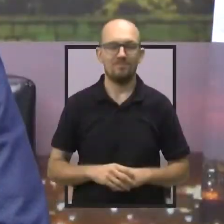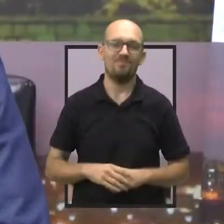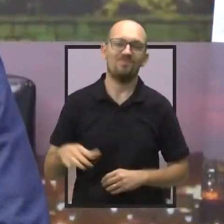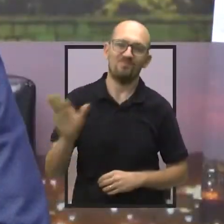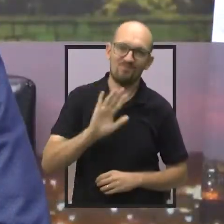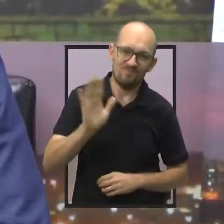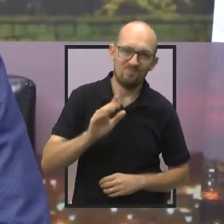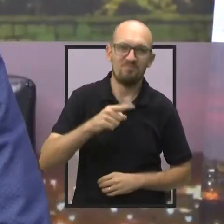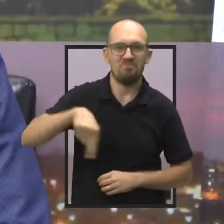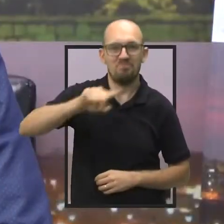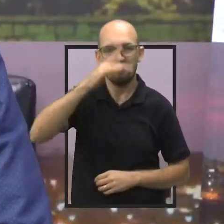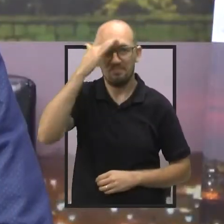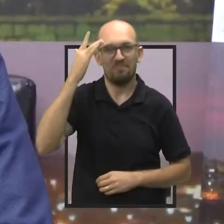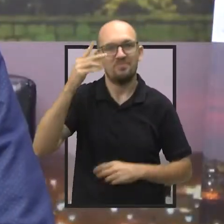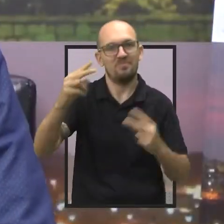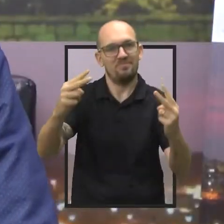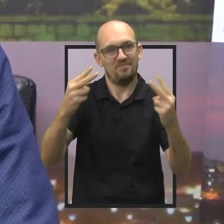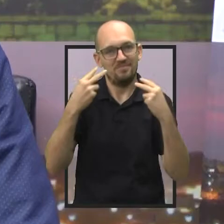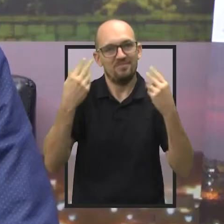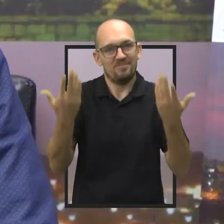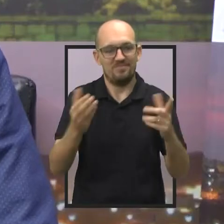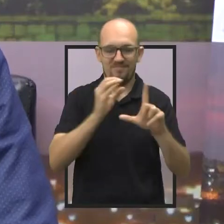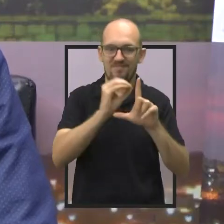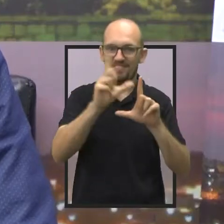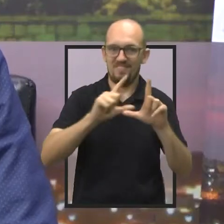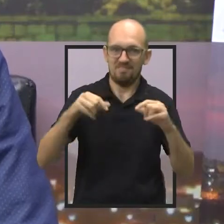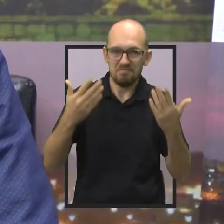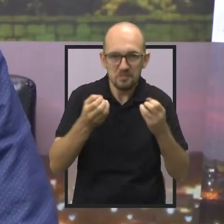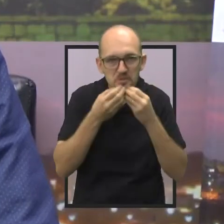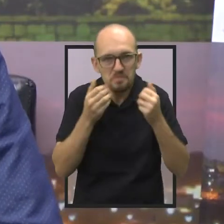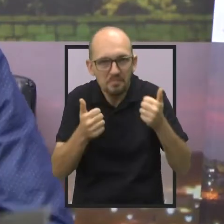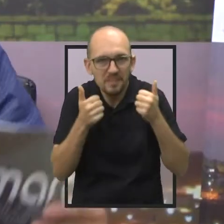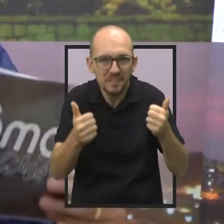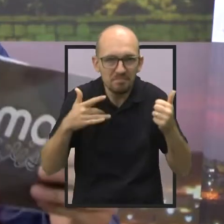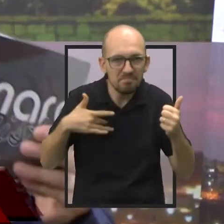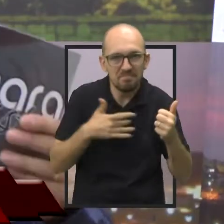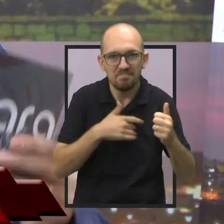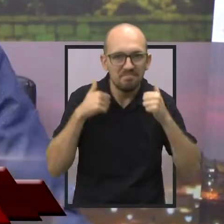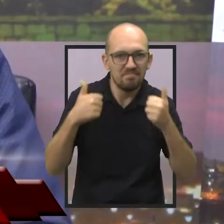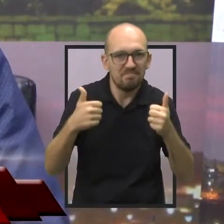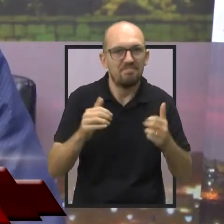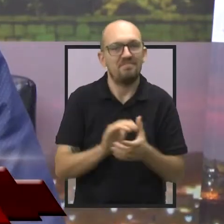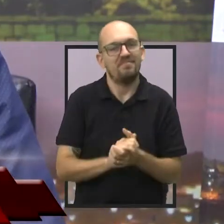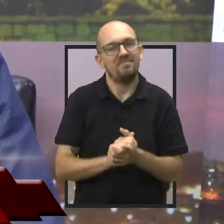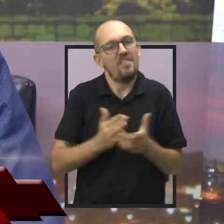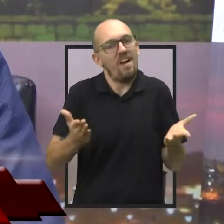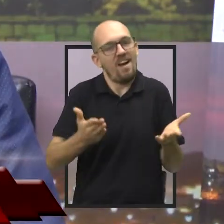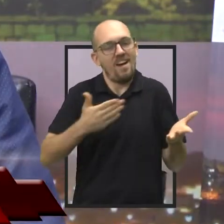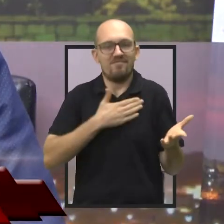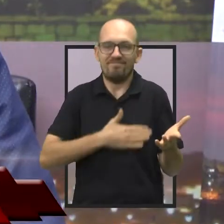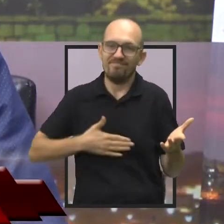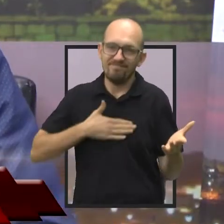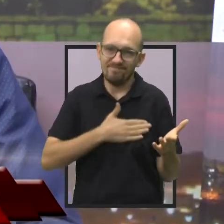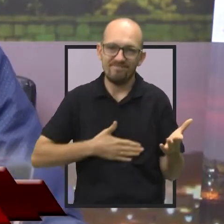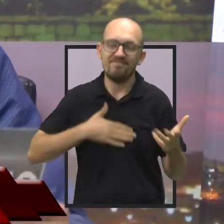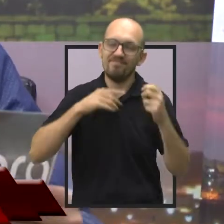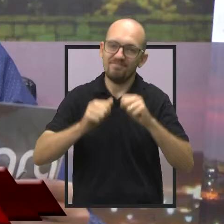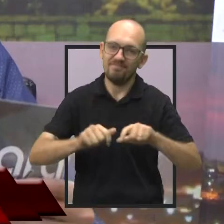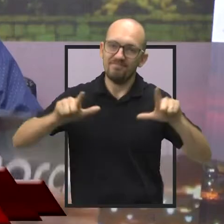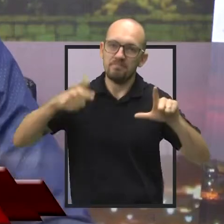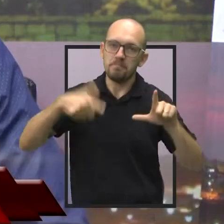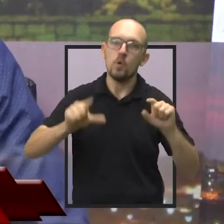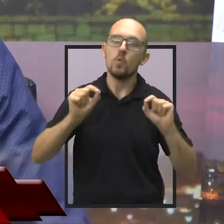Salve, salve, telespectador e telespectadora da TV Câmara, tudo bem? É com grande satisfação que nós damos início a mais um